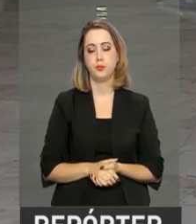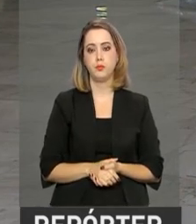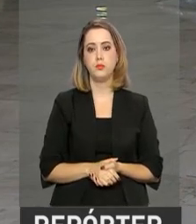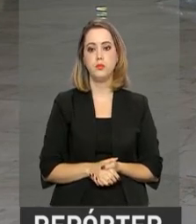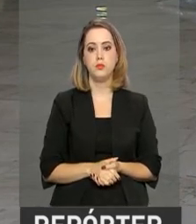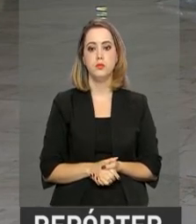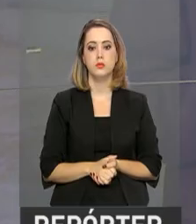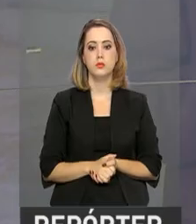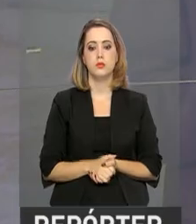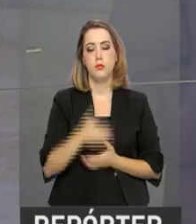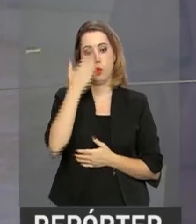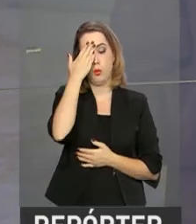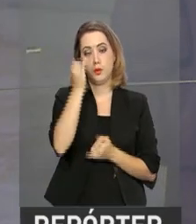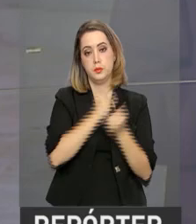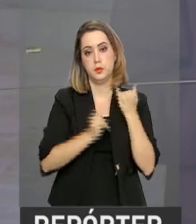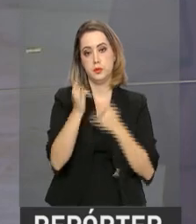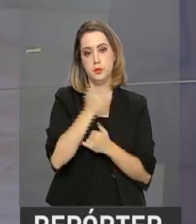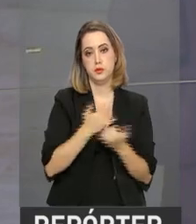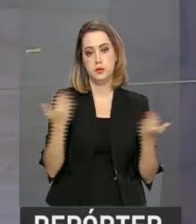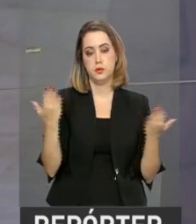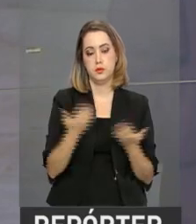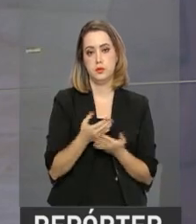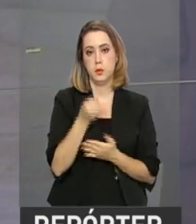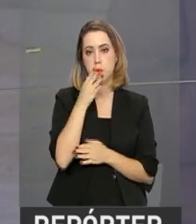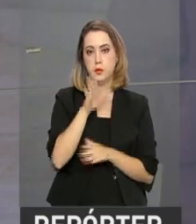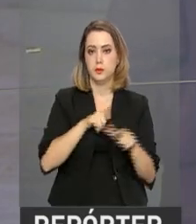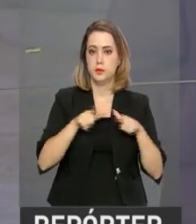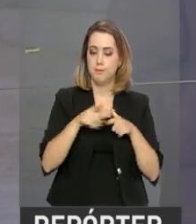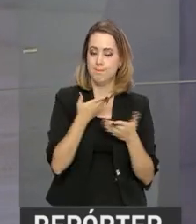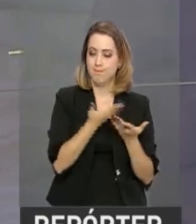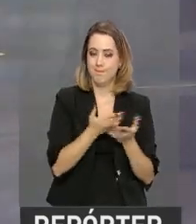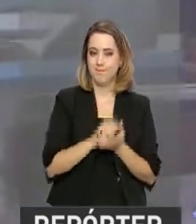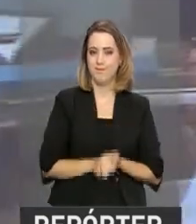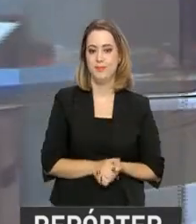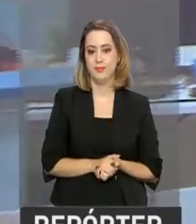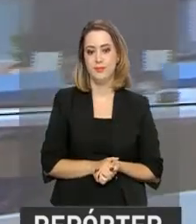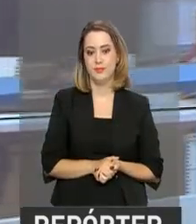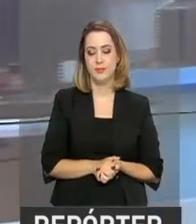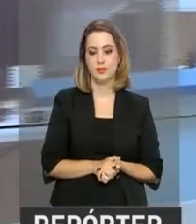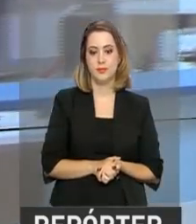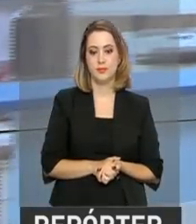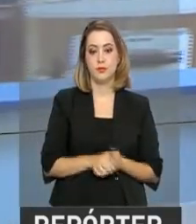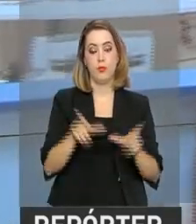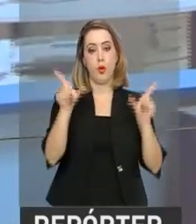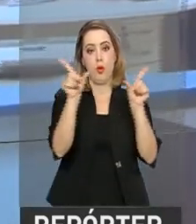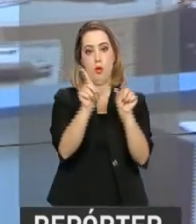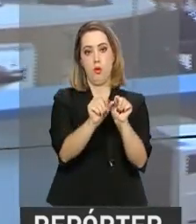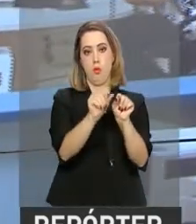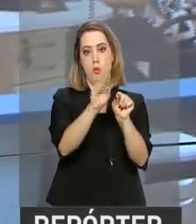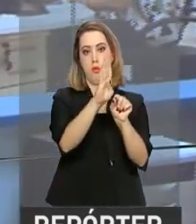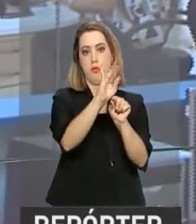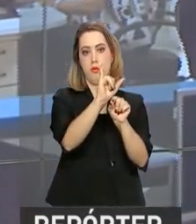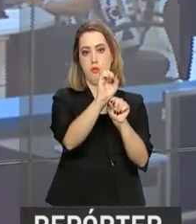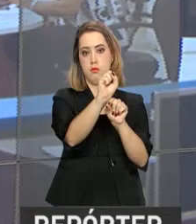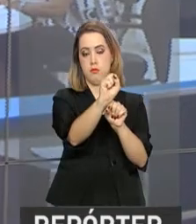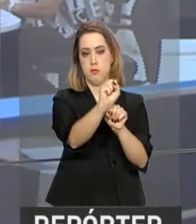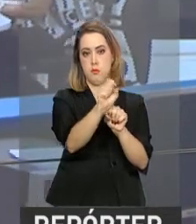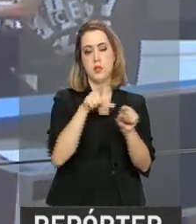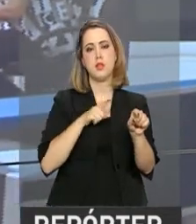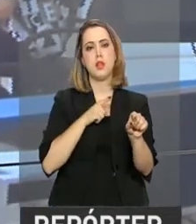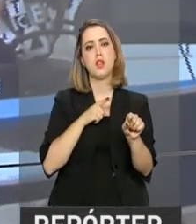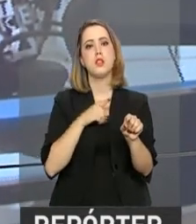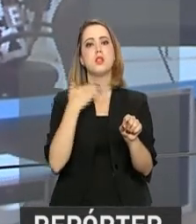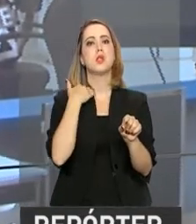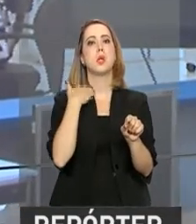estúdio zé luis obrigado pelas informações paulo la sálvia bom trabalho pra você e o brics conta com um banco próprio para